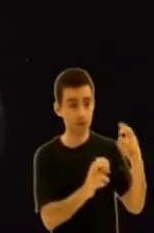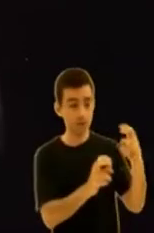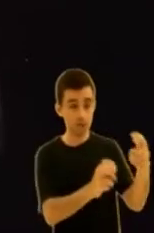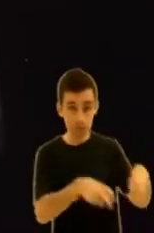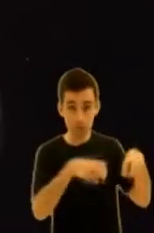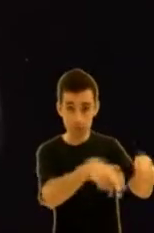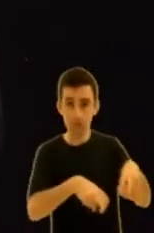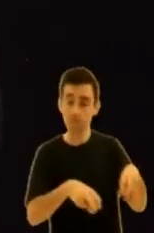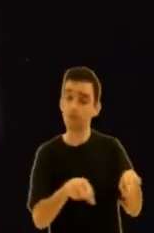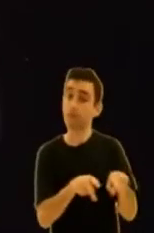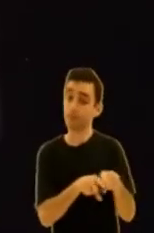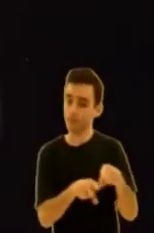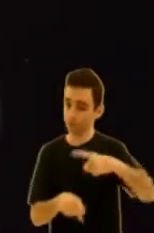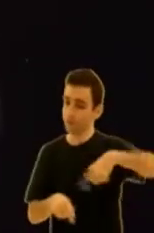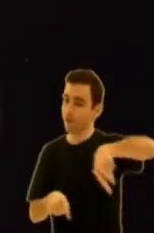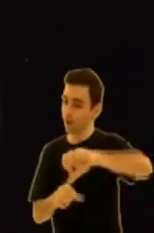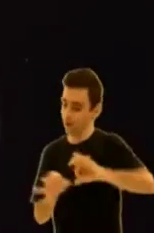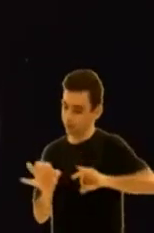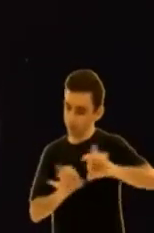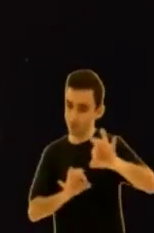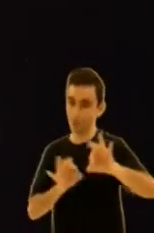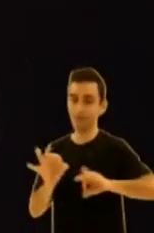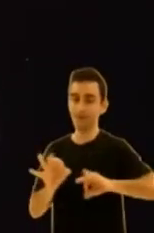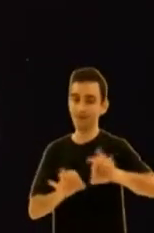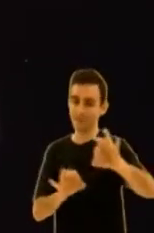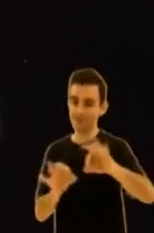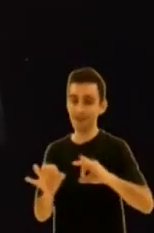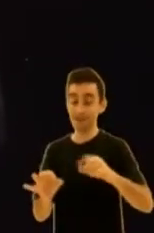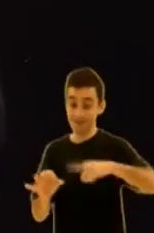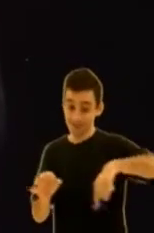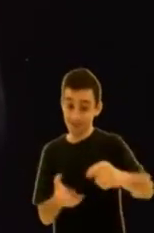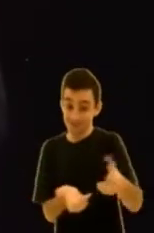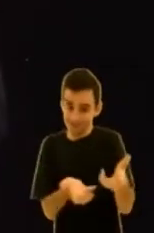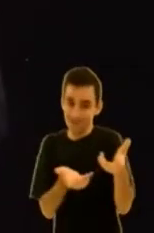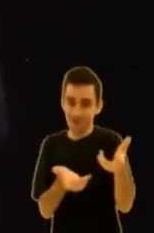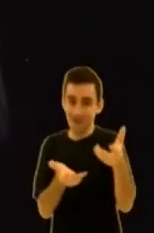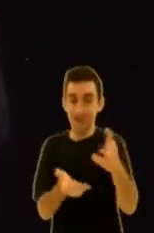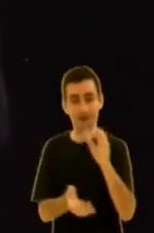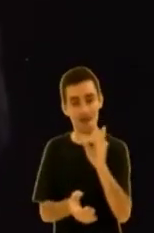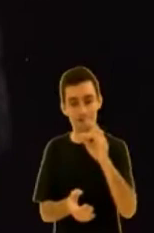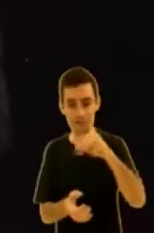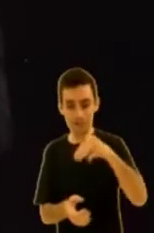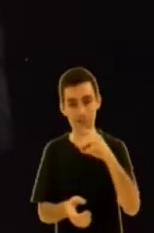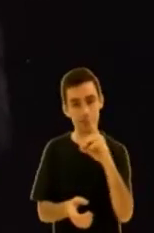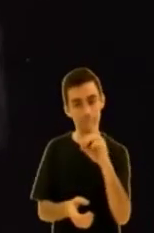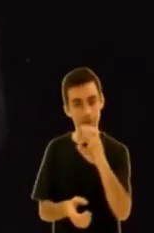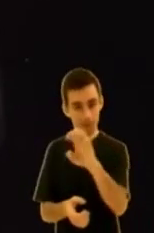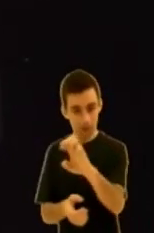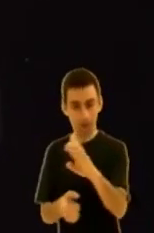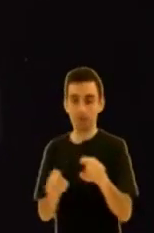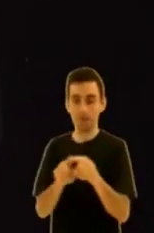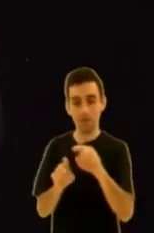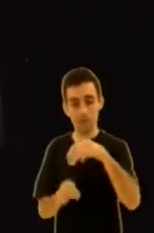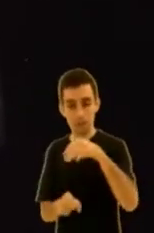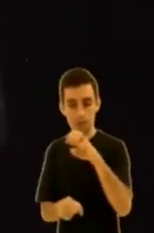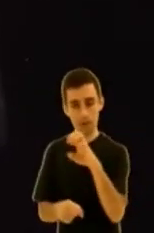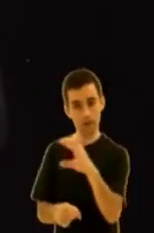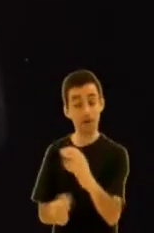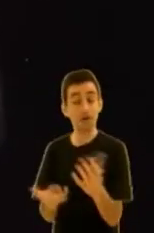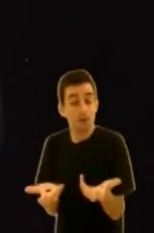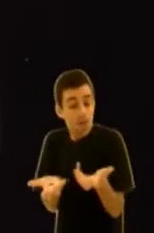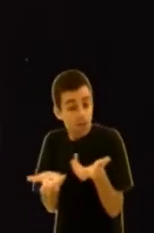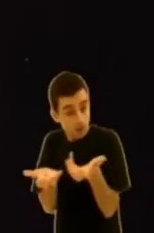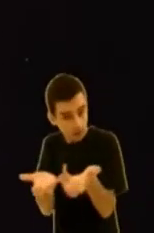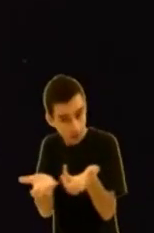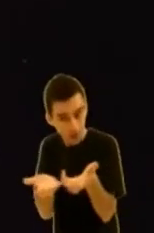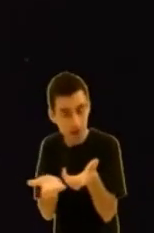outra dessas ações que, a princípio, se destinam, ou parece que o FNDE e o MEC investem apenas em infraestrutura, mas